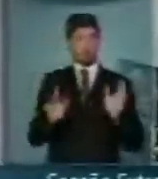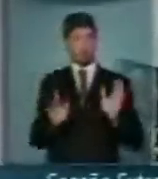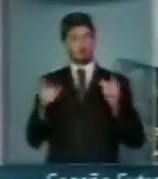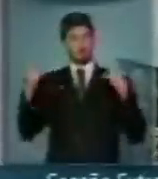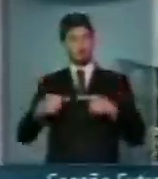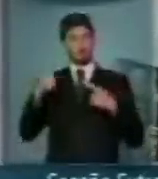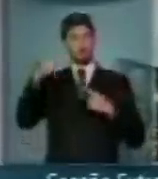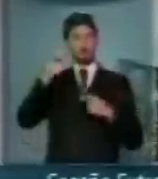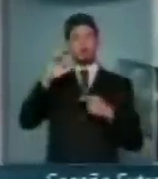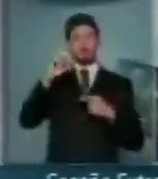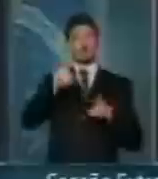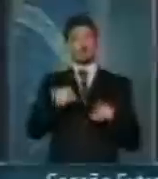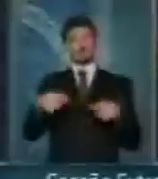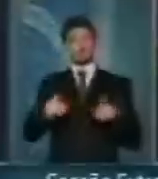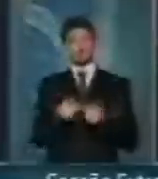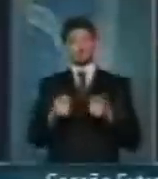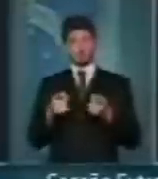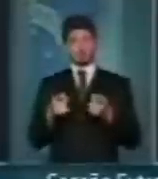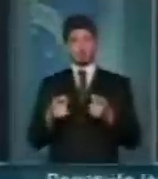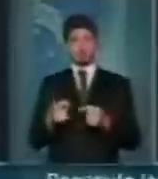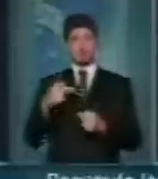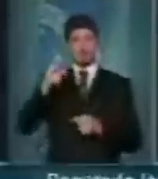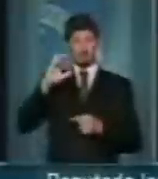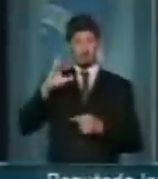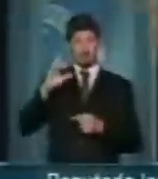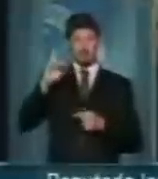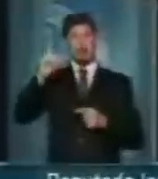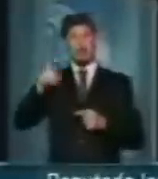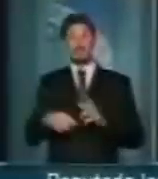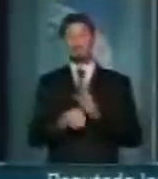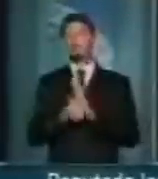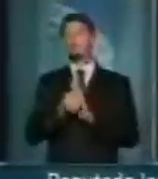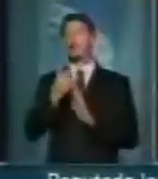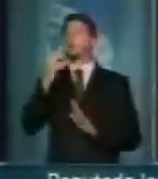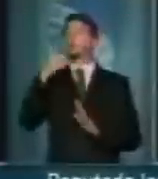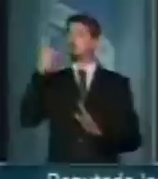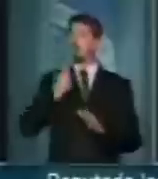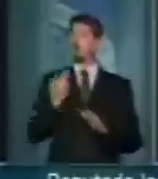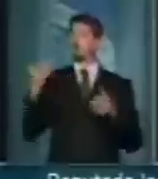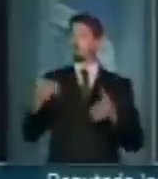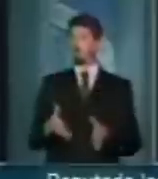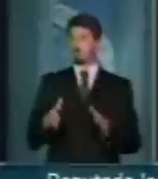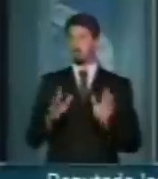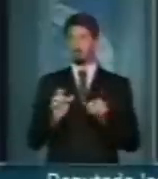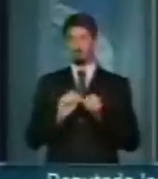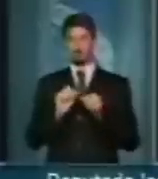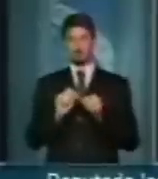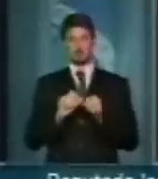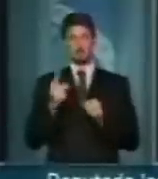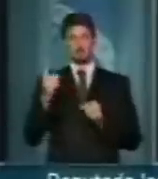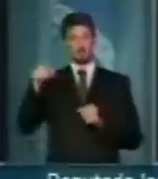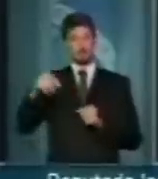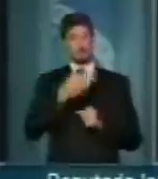a PEC da música. Essa PEC de autoria de muitos parlamentares, tendo como um dos autores o